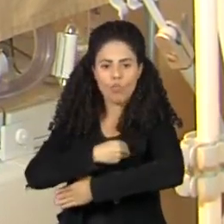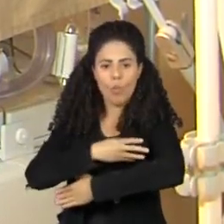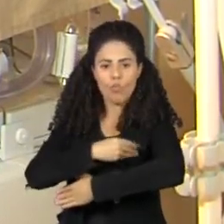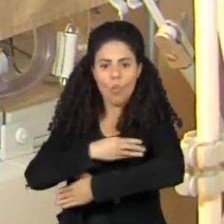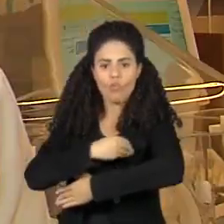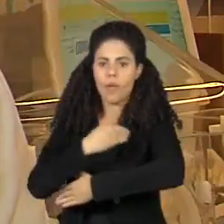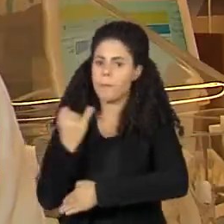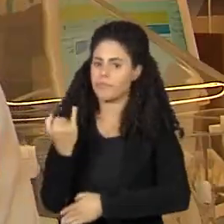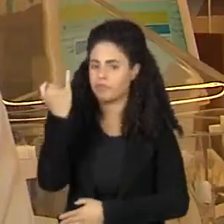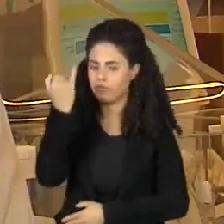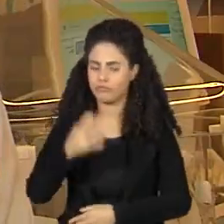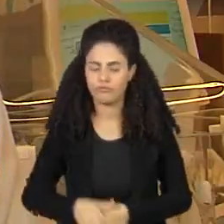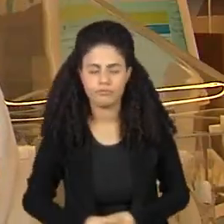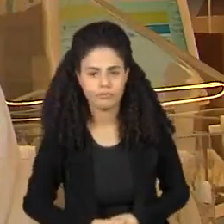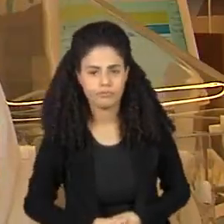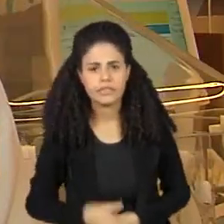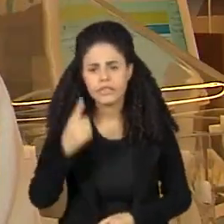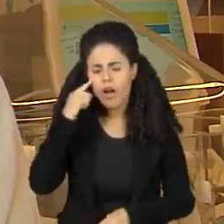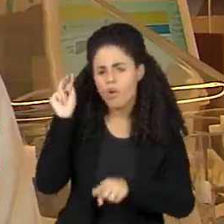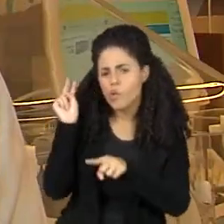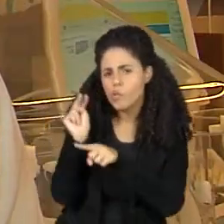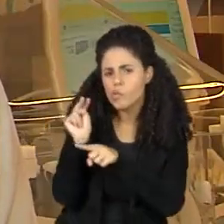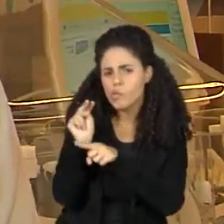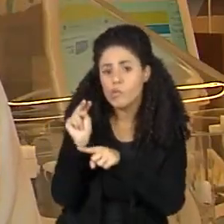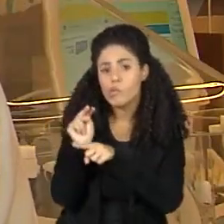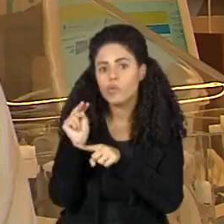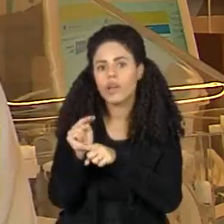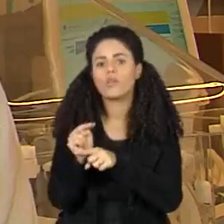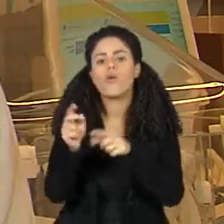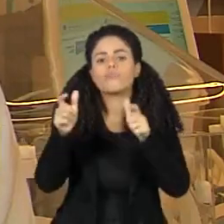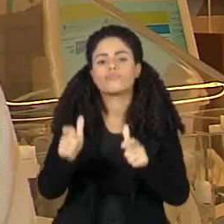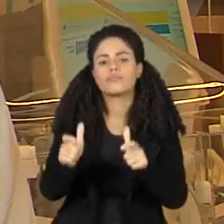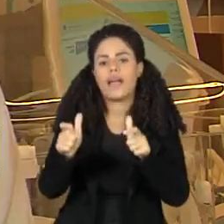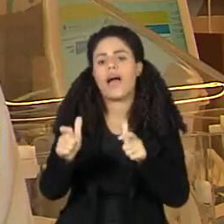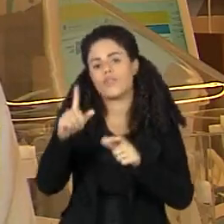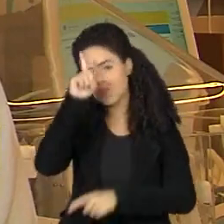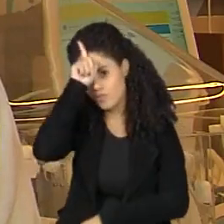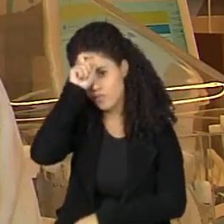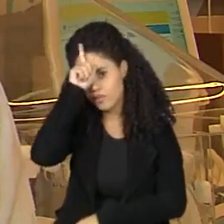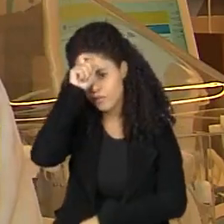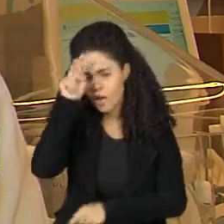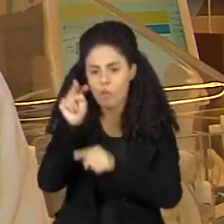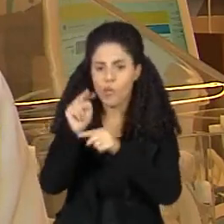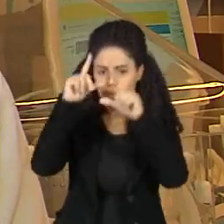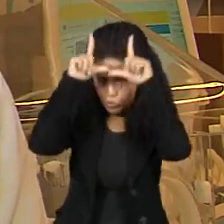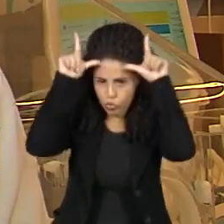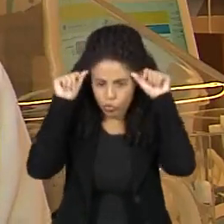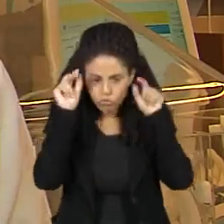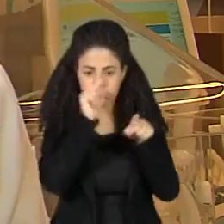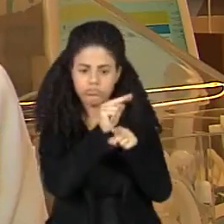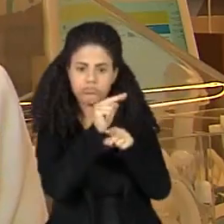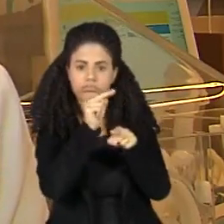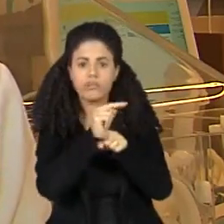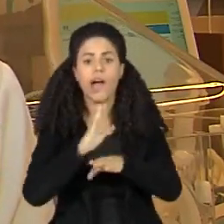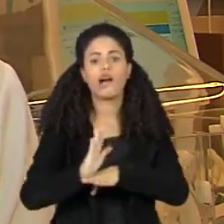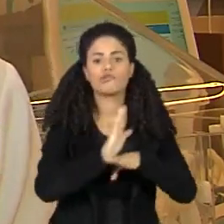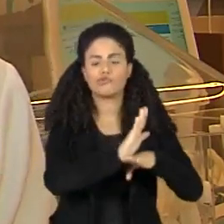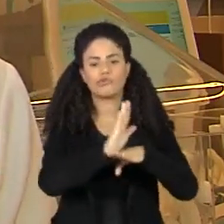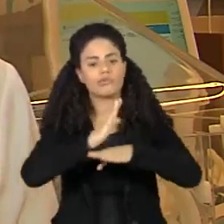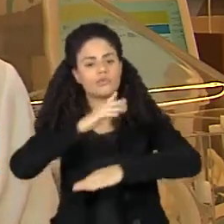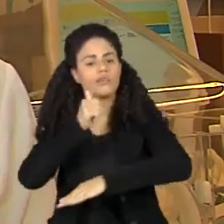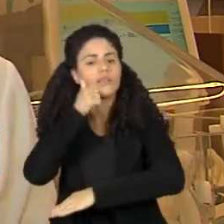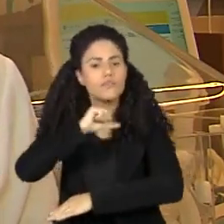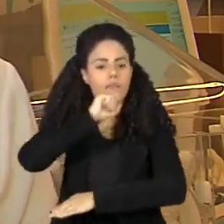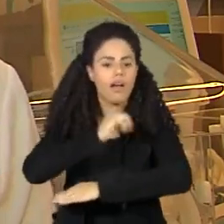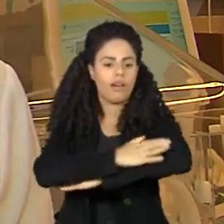são afetados. Os cuidados na maternidade, eles são divididos com toda a equipe médica, de enfermagem, multidisciplinar. Em casa, é